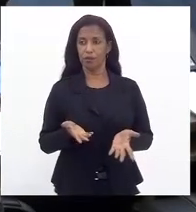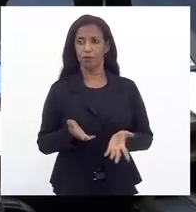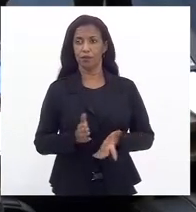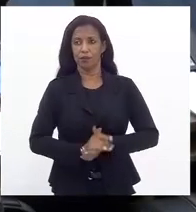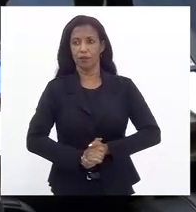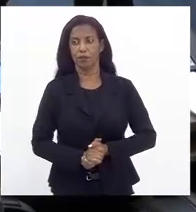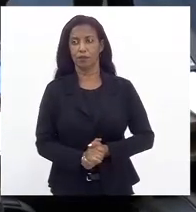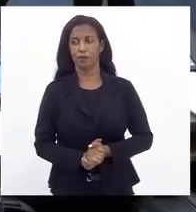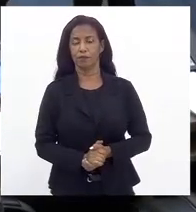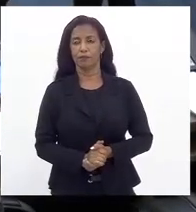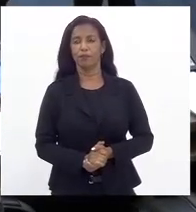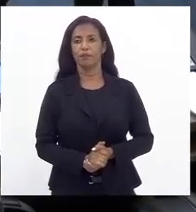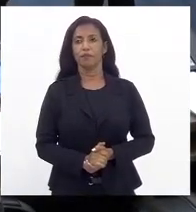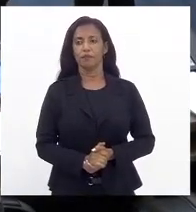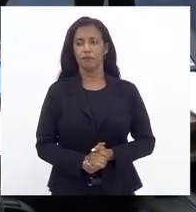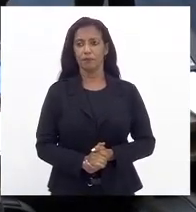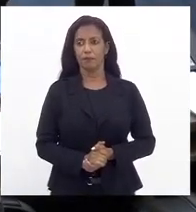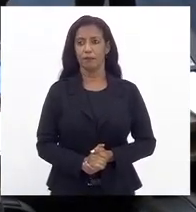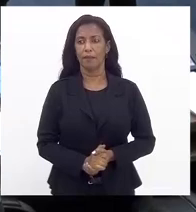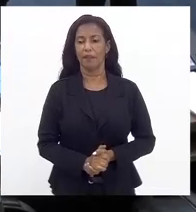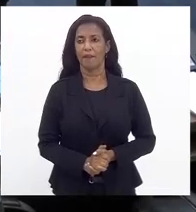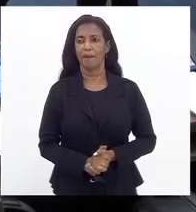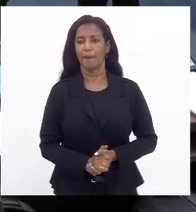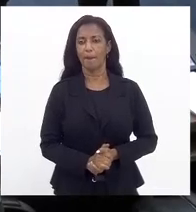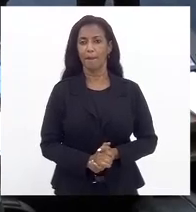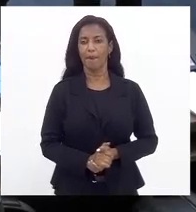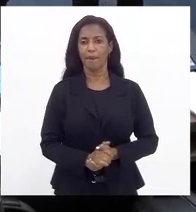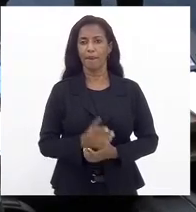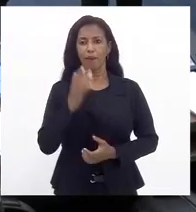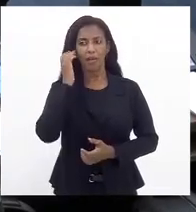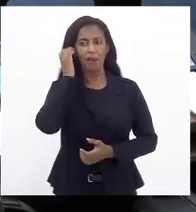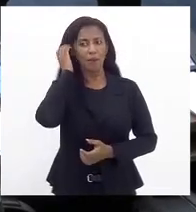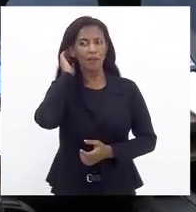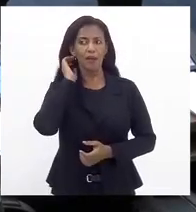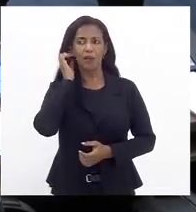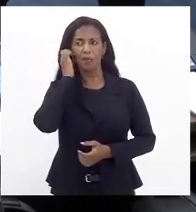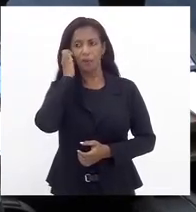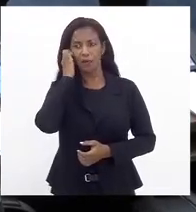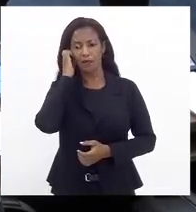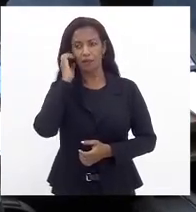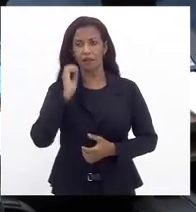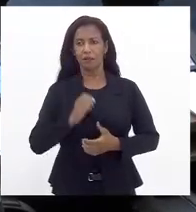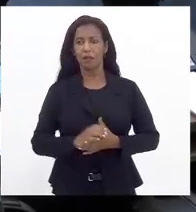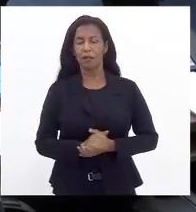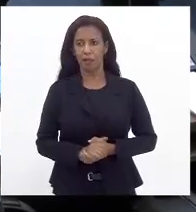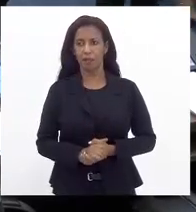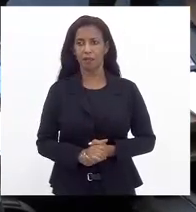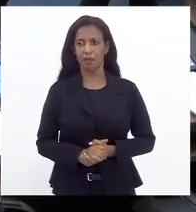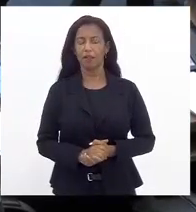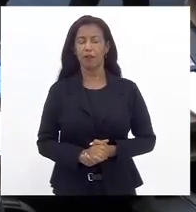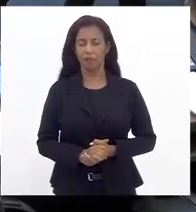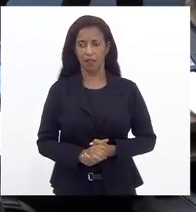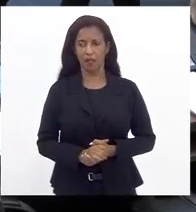então para discutir senhor presidente da deputada Renata a